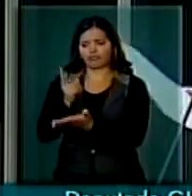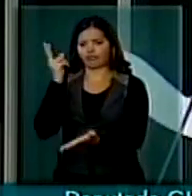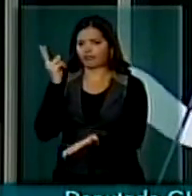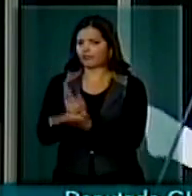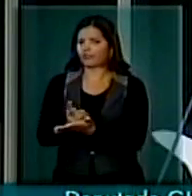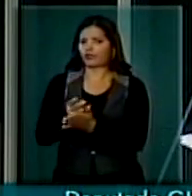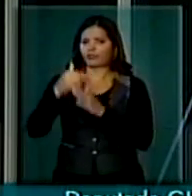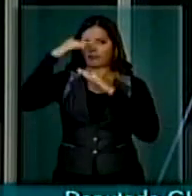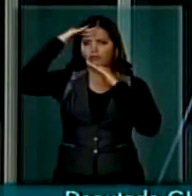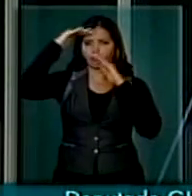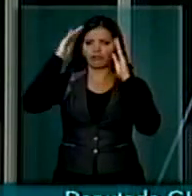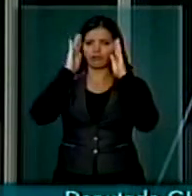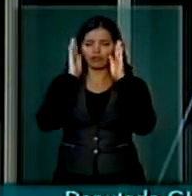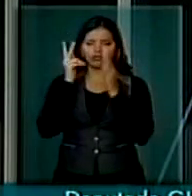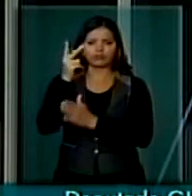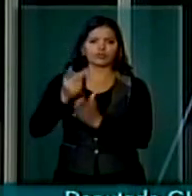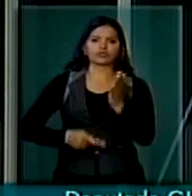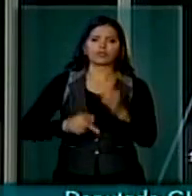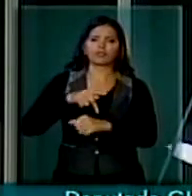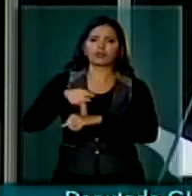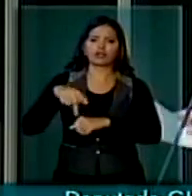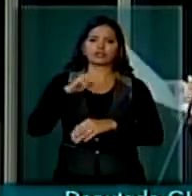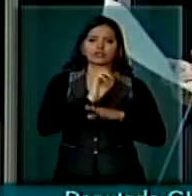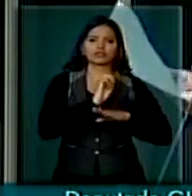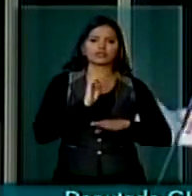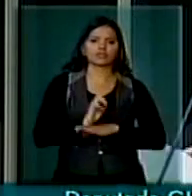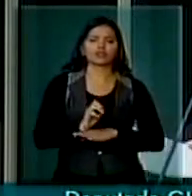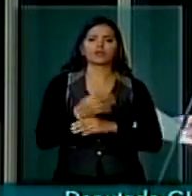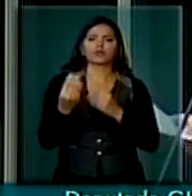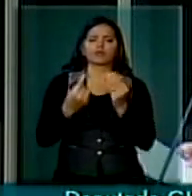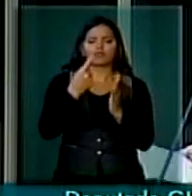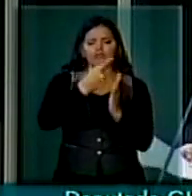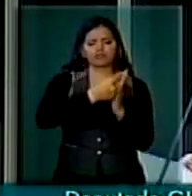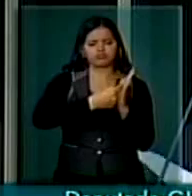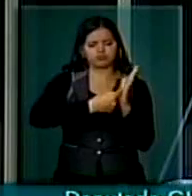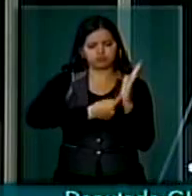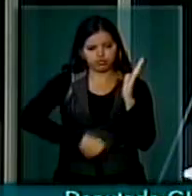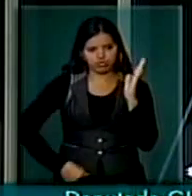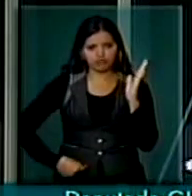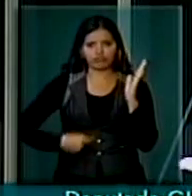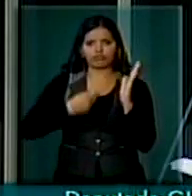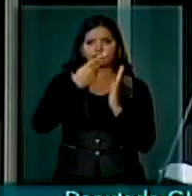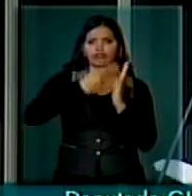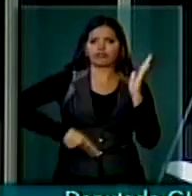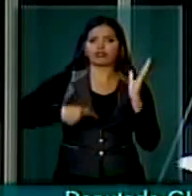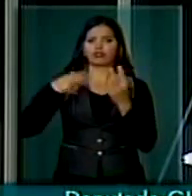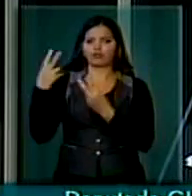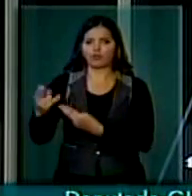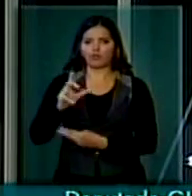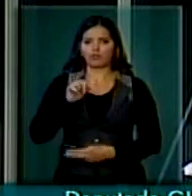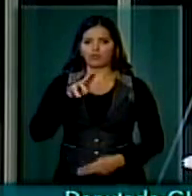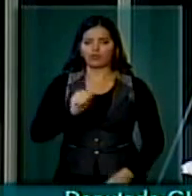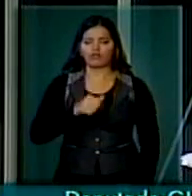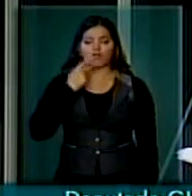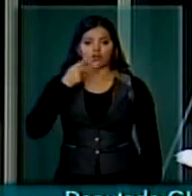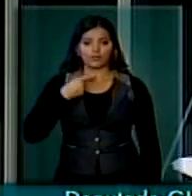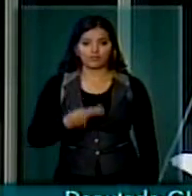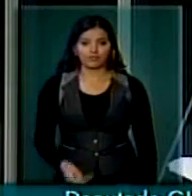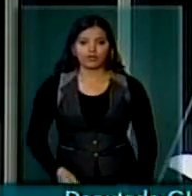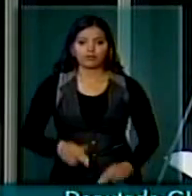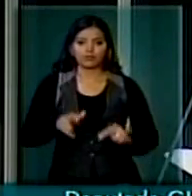se misturando um projeto de país, um projeto do Estado, com uma prateleira de projeto, como disse o presidente da República. Por isso, Brasil,